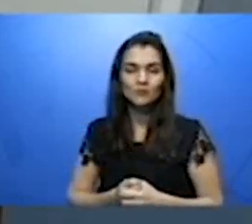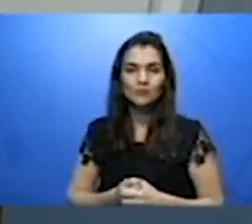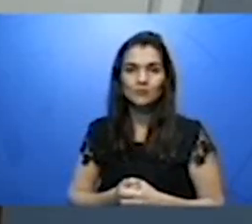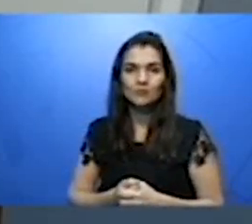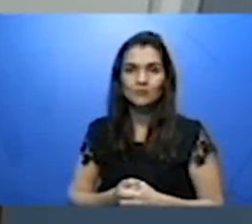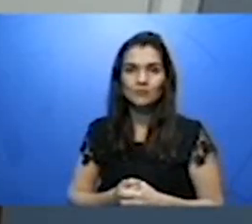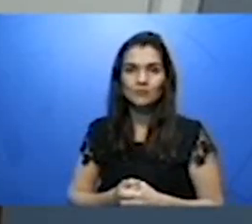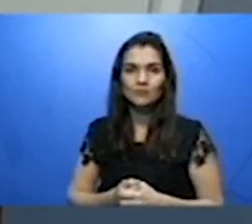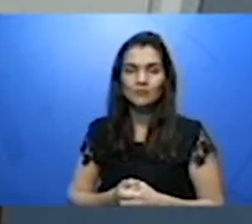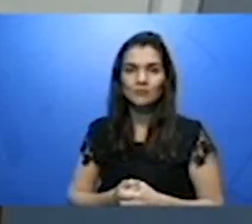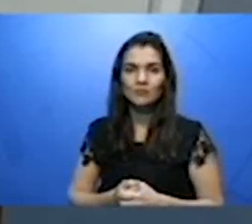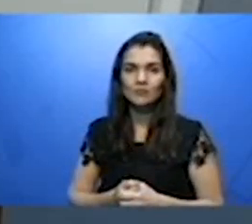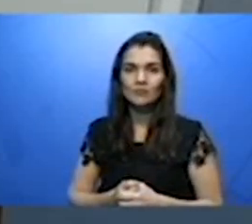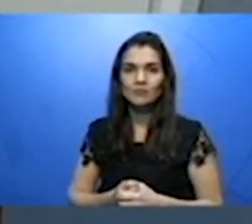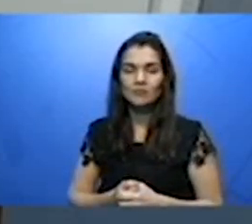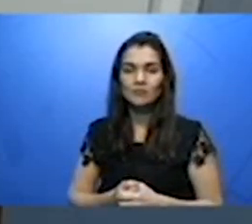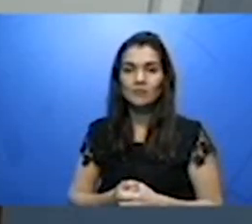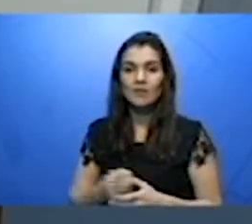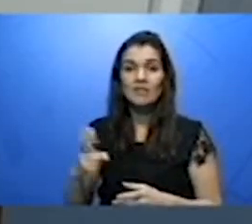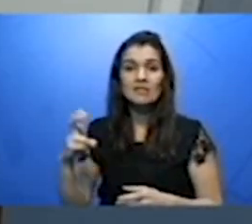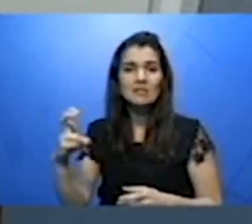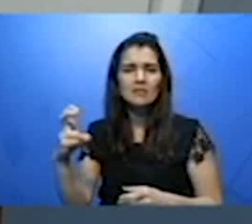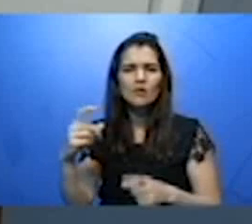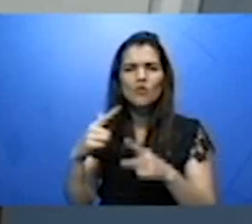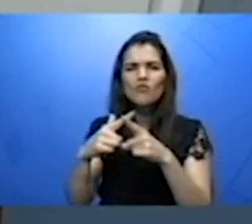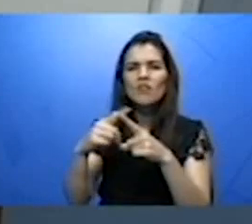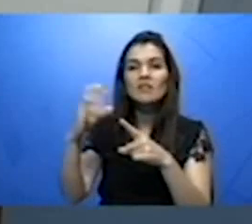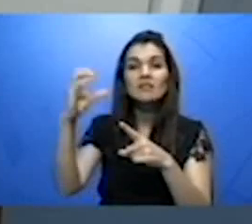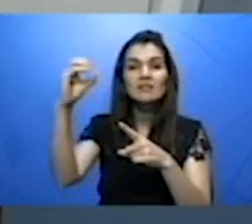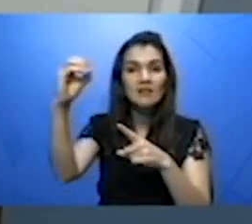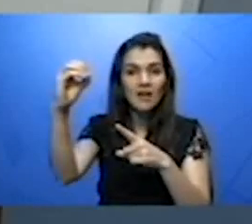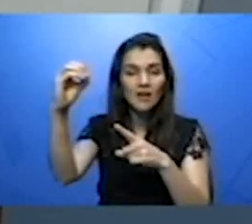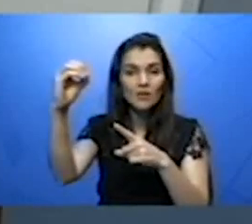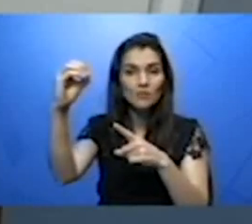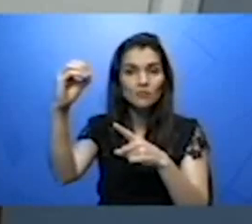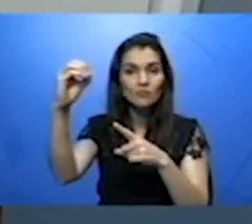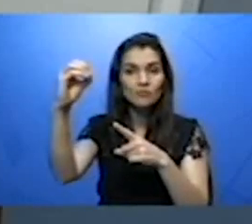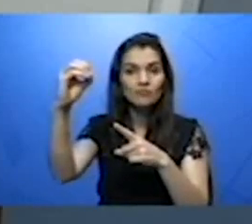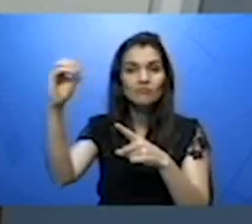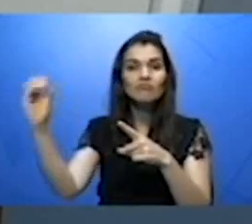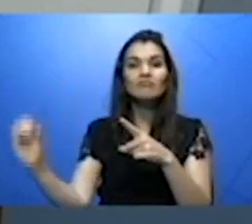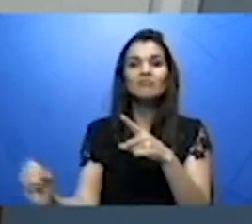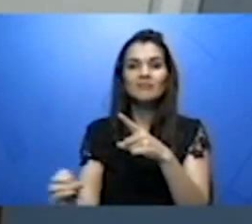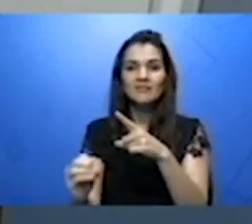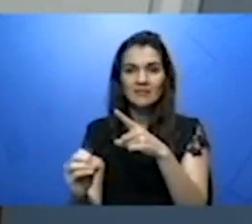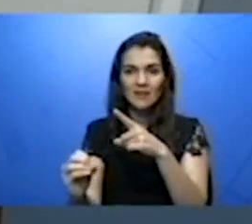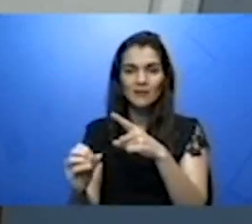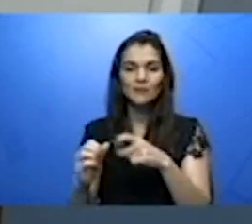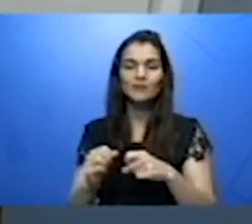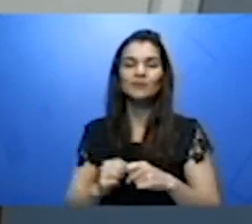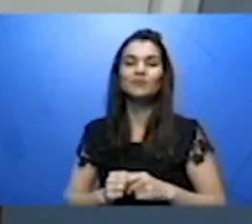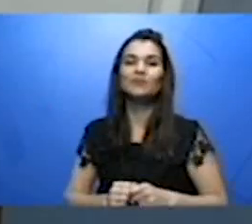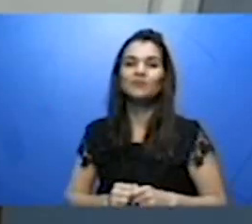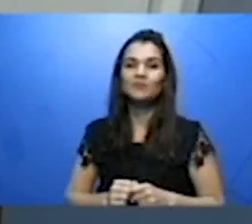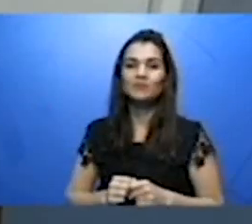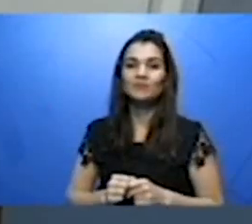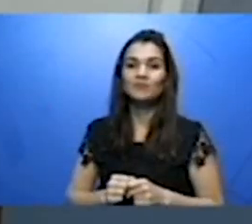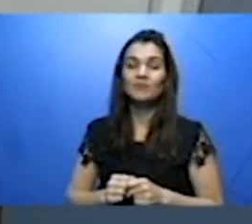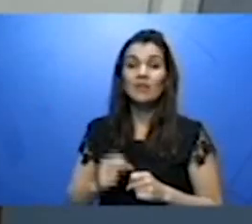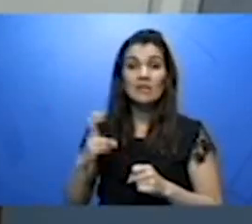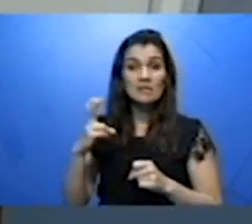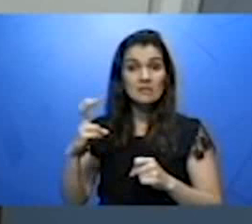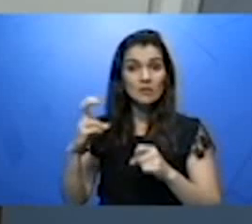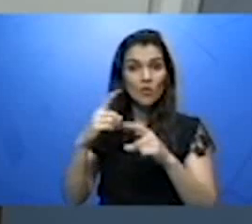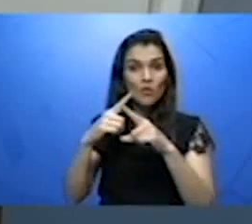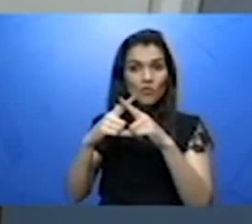30 km Então vamos lá cinco vezes 10 ou nenhuma vez os 50 mesmo